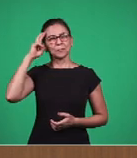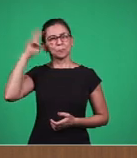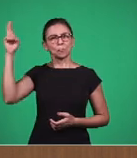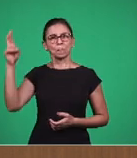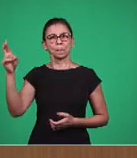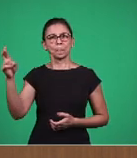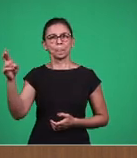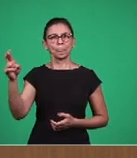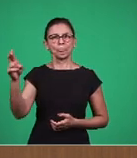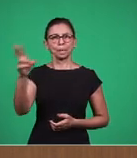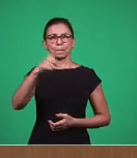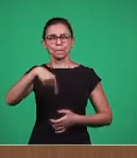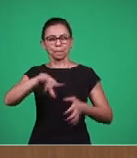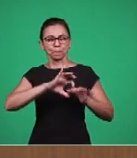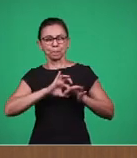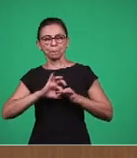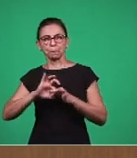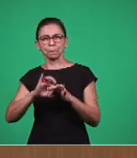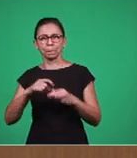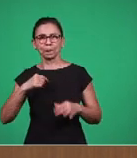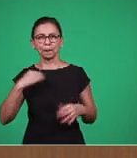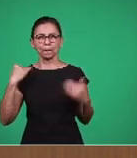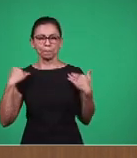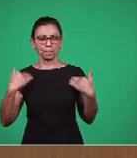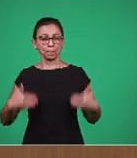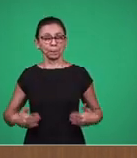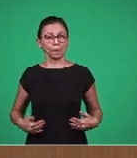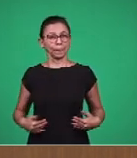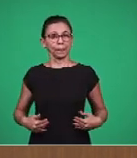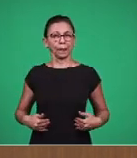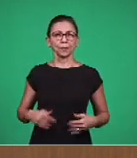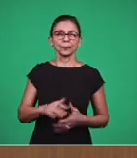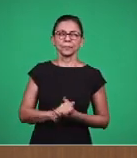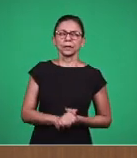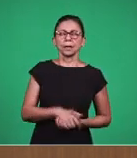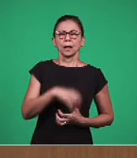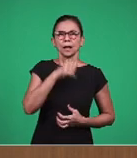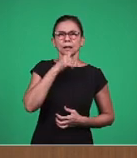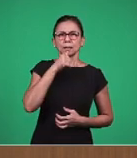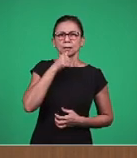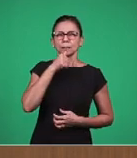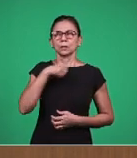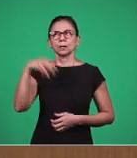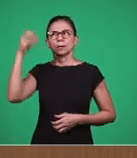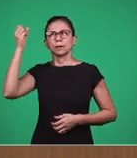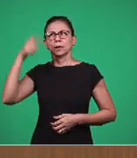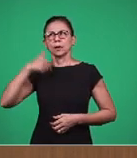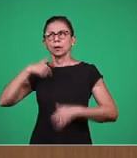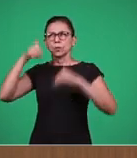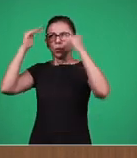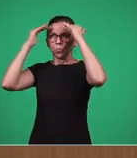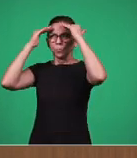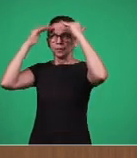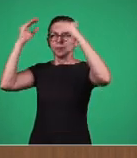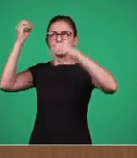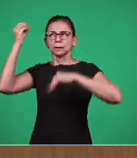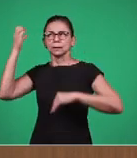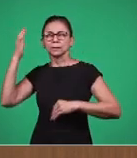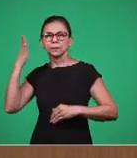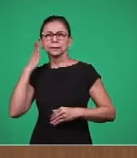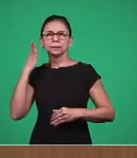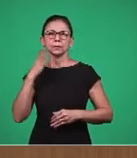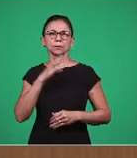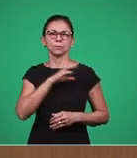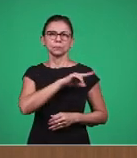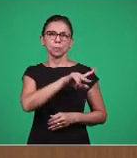medida que eu ouço a revelação, meu irmão ouve a revelação, à medida que nós estamos vivendo a mesma verdade, que é a verdade revelada pelo